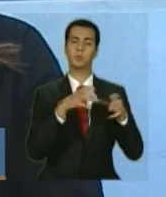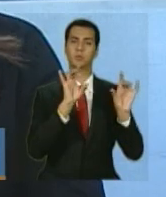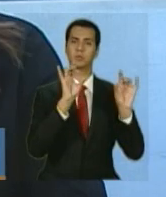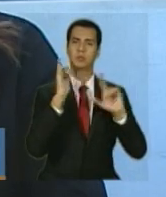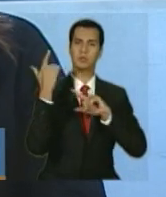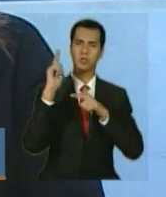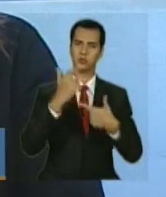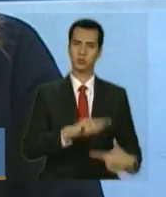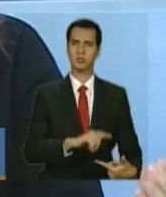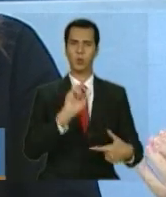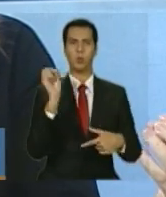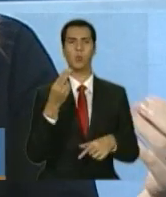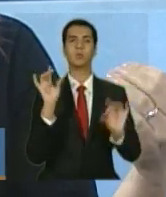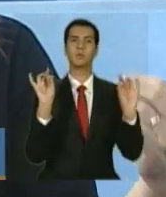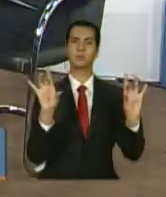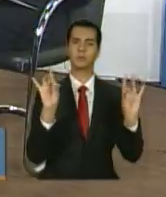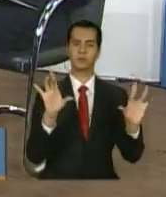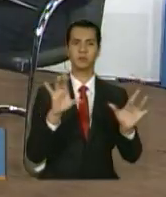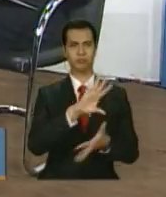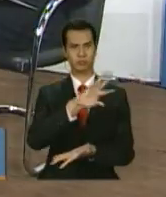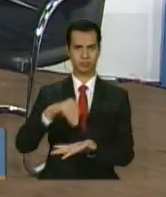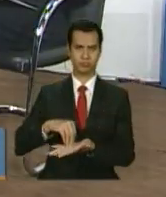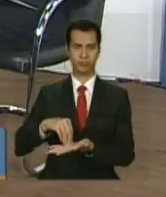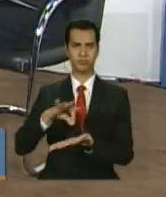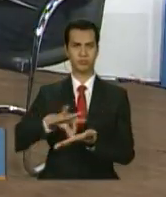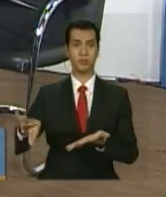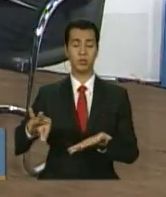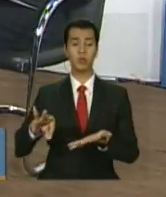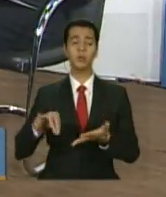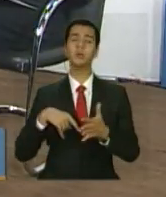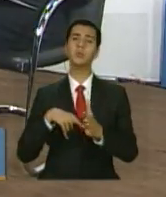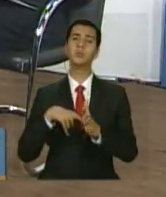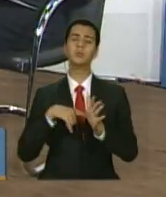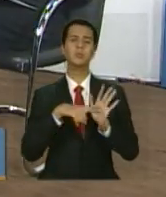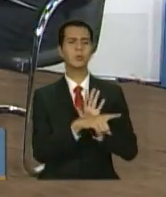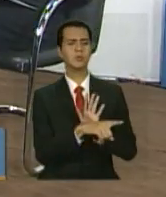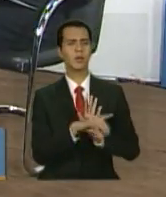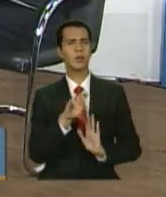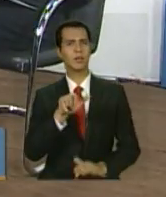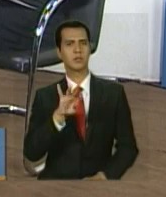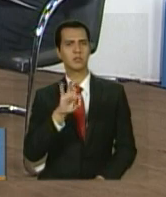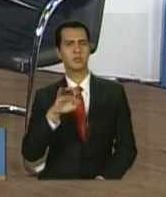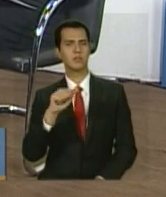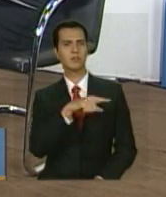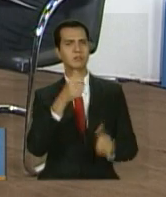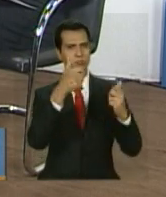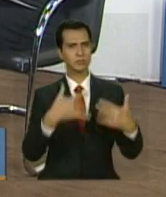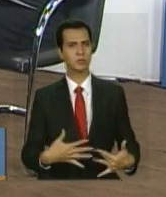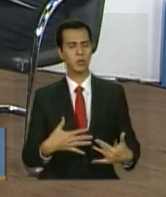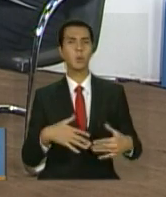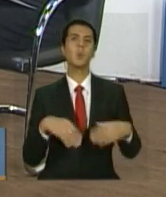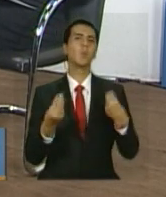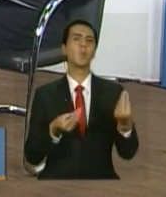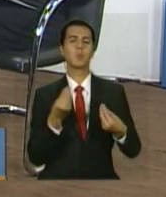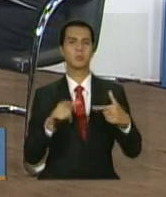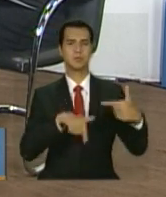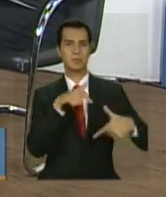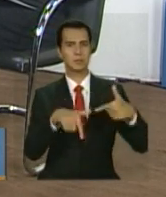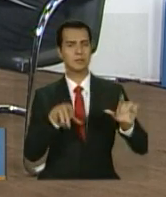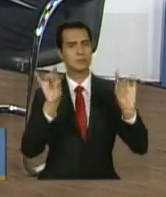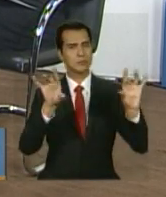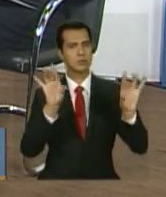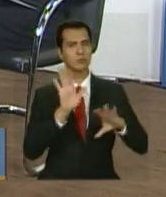eu queria que você frisasse bem qual que é a importância de atender a esses grupos. Que ações específicas são essas? Bem, o